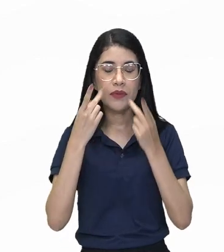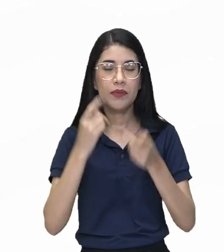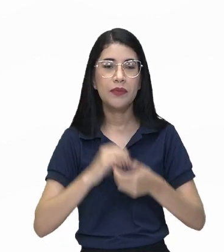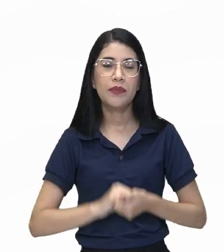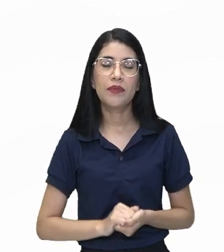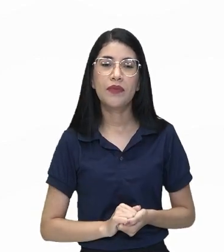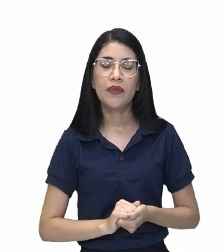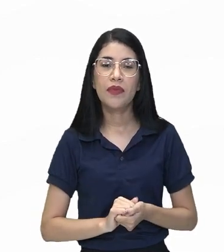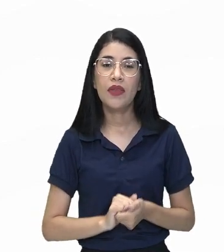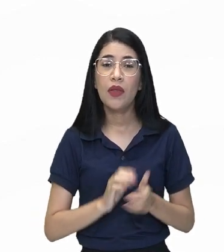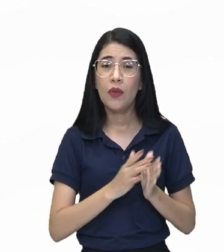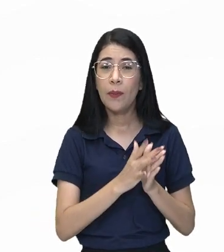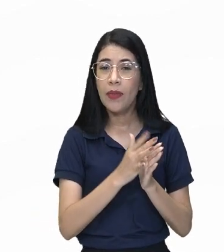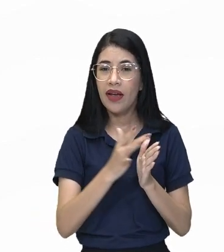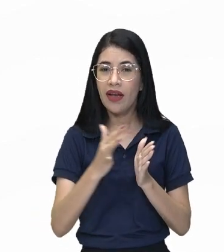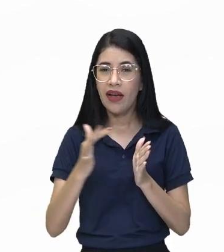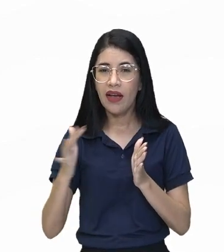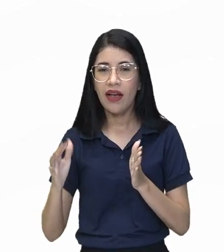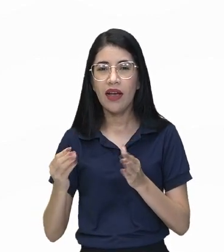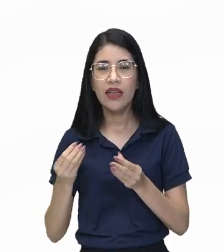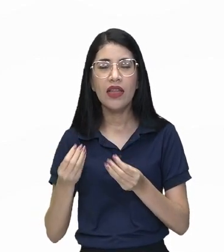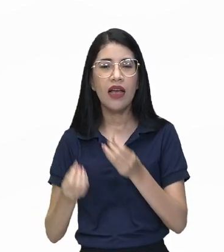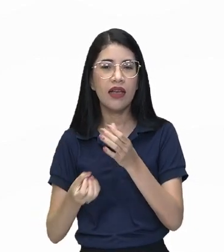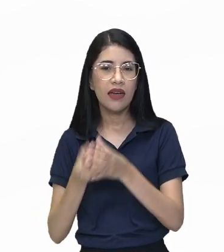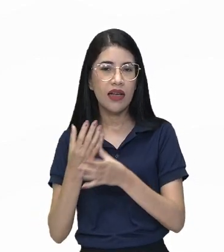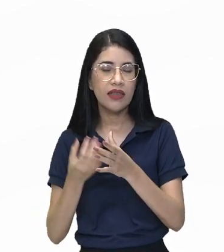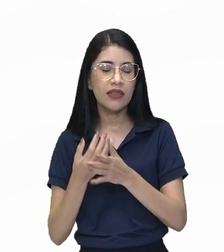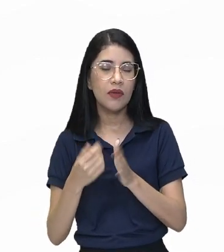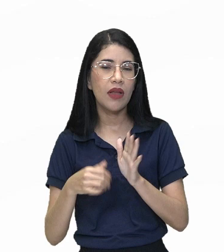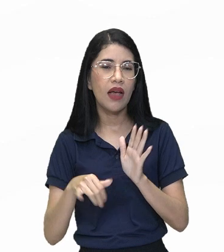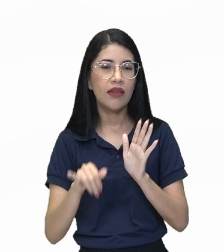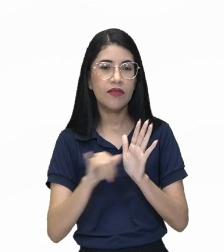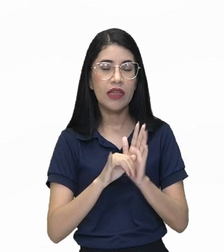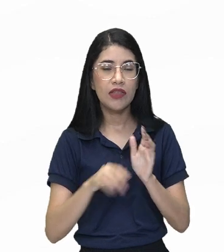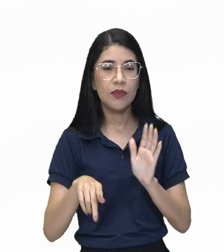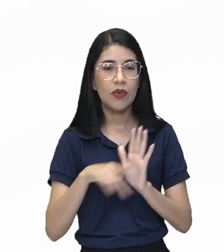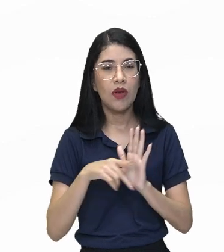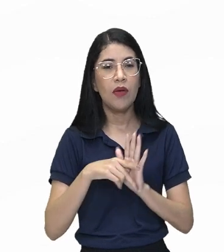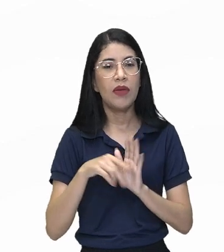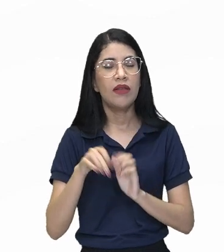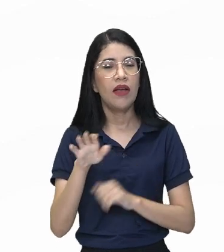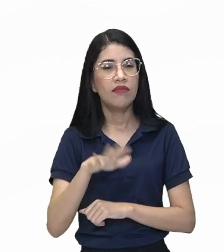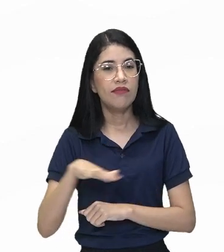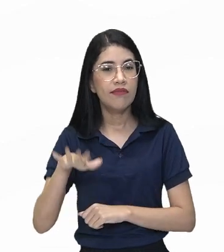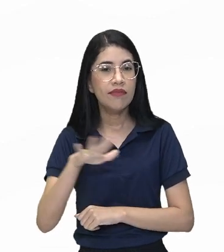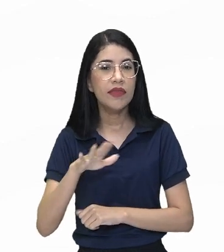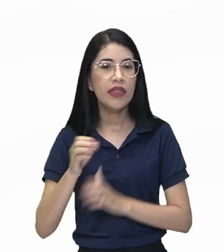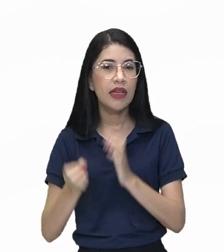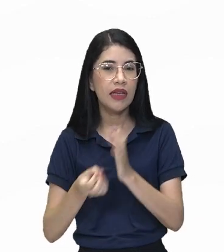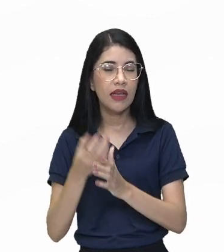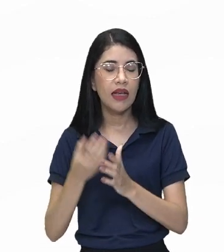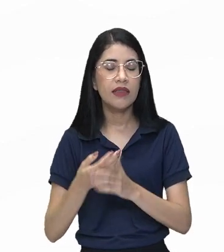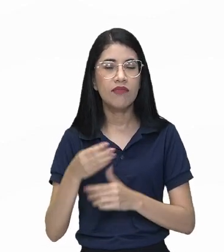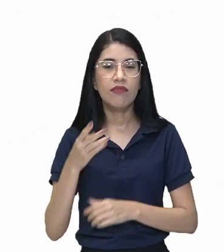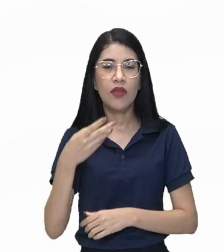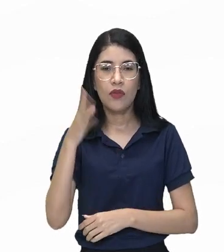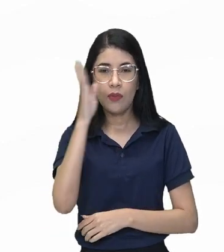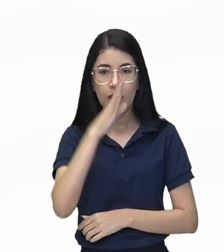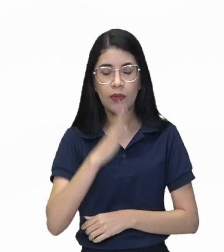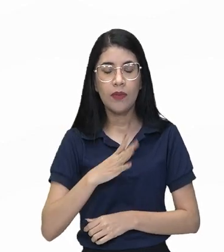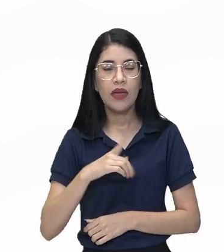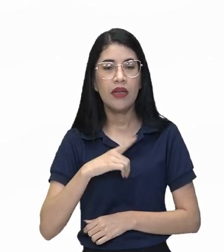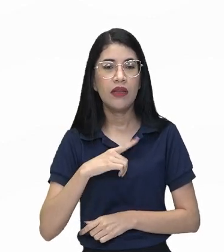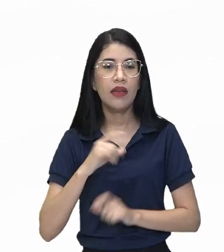durante todo o processo de formação da identidade nacional, e da criação da cultura brasileira, que